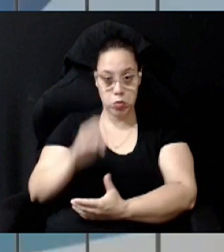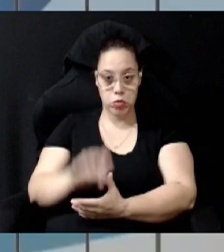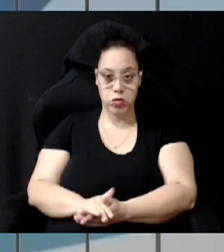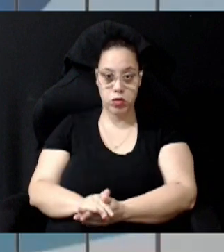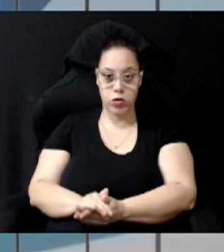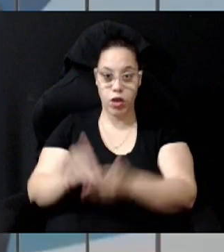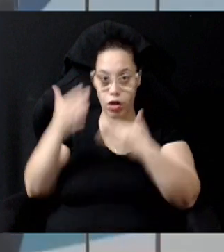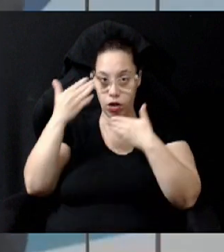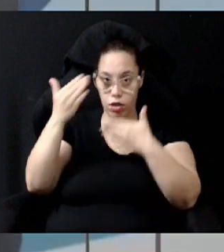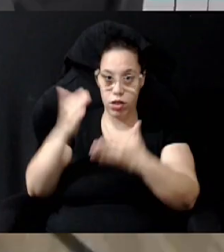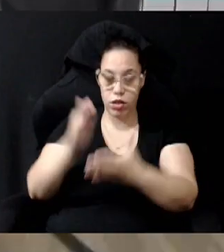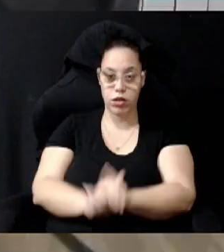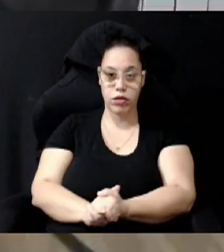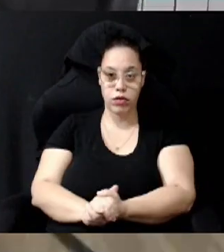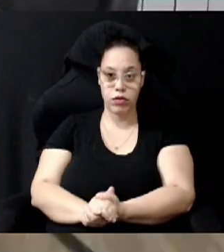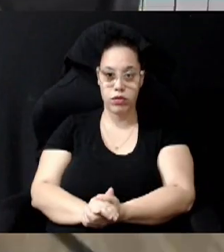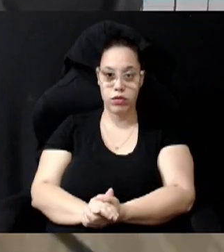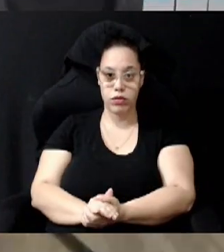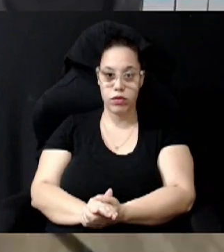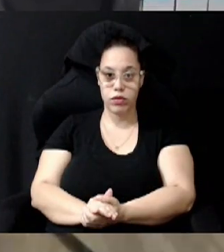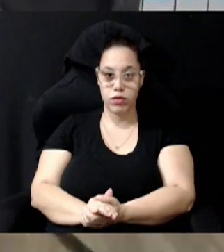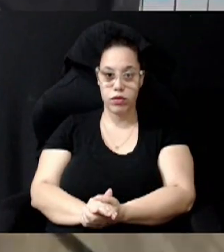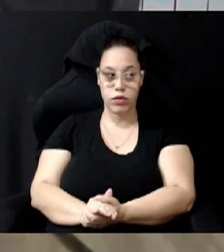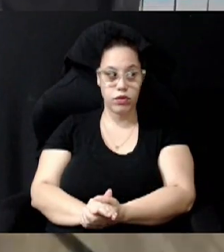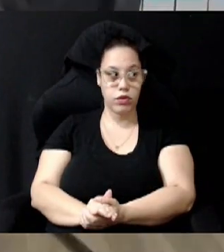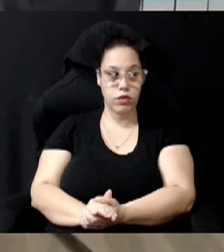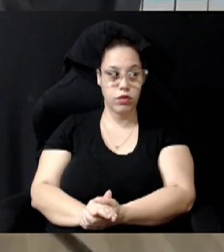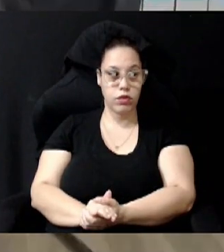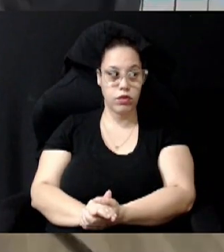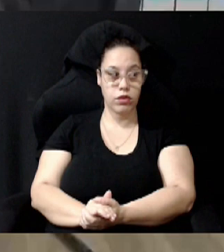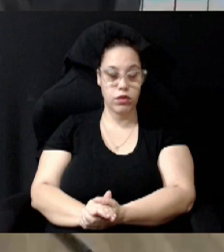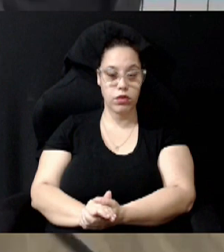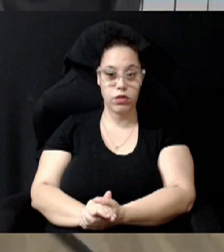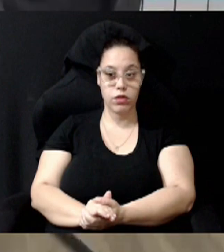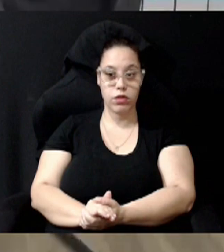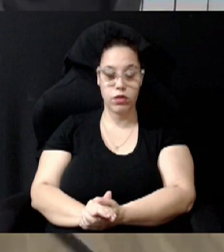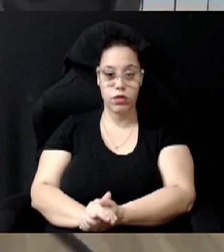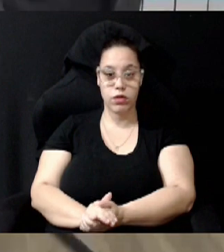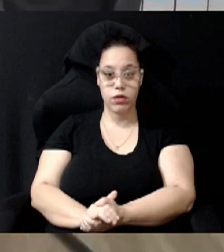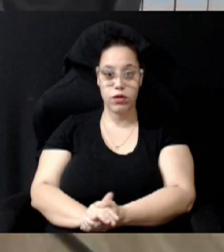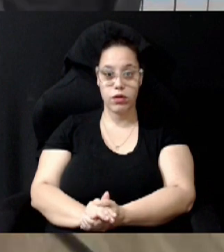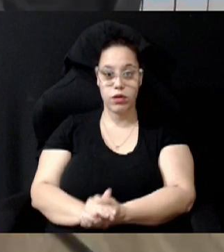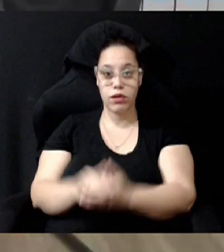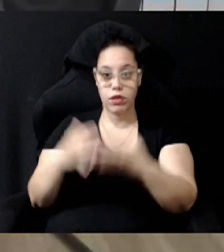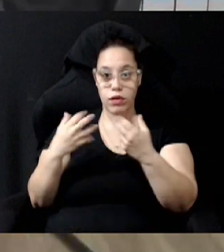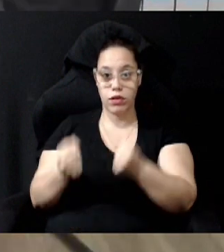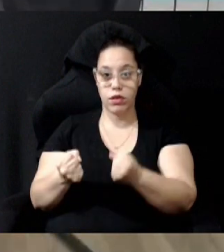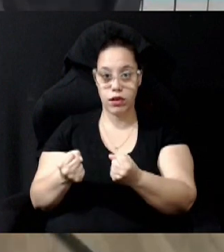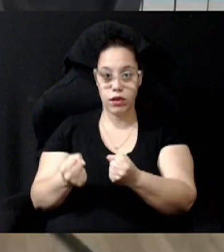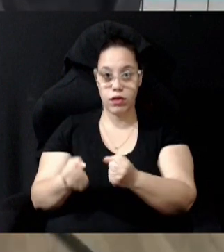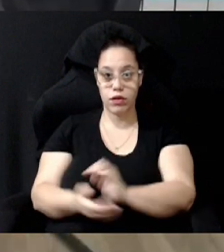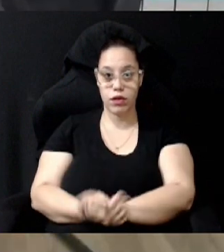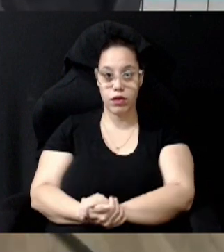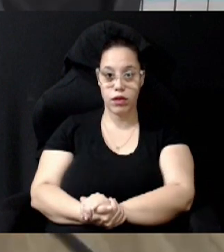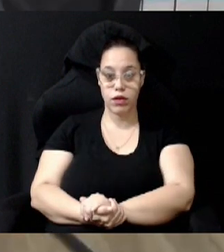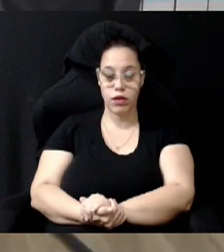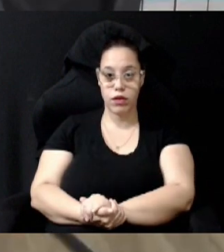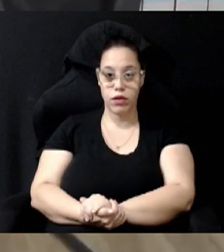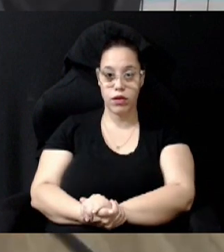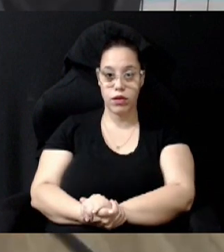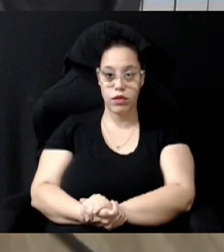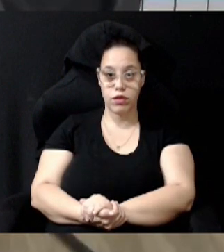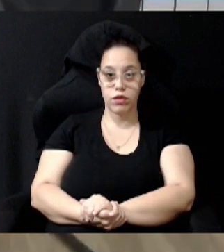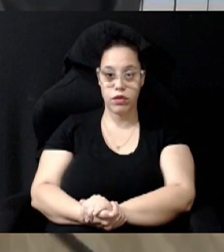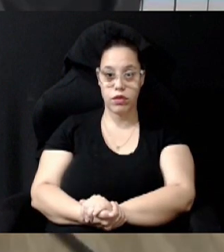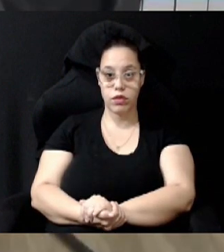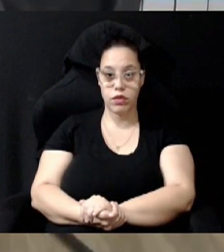site da editora. Maravilha. Quero agradecer esse presente, né, que nós recebemos aqui na TV Câmara Campinas. Tenho certeza que vai passar de mãos em mãos